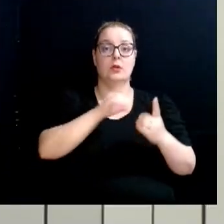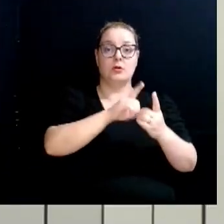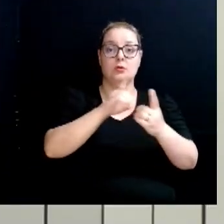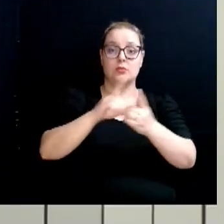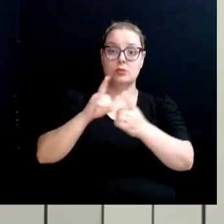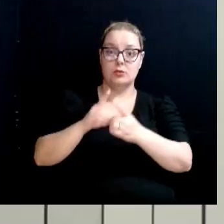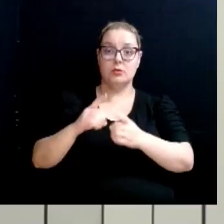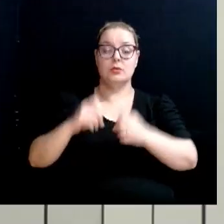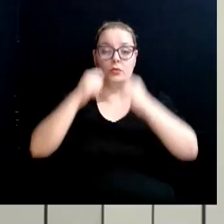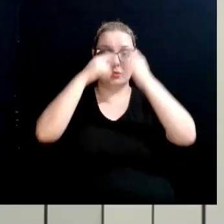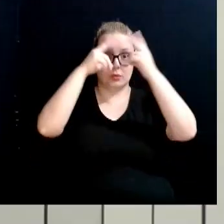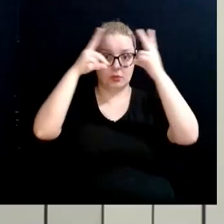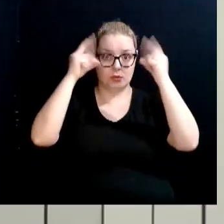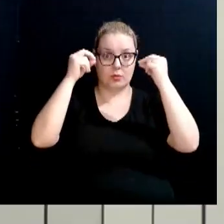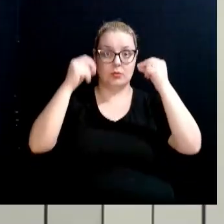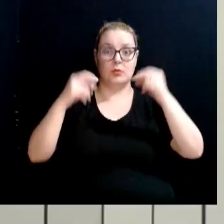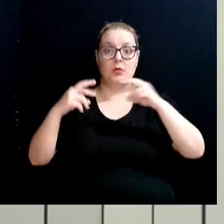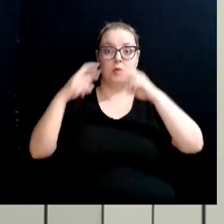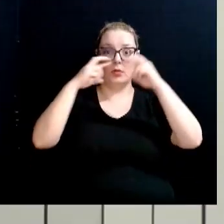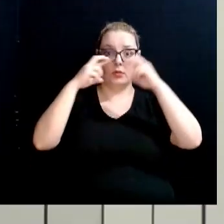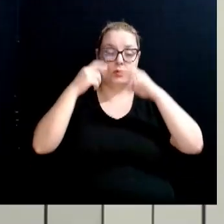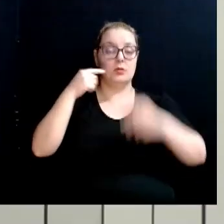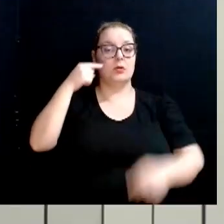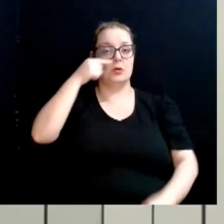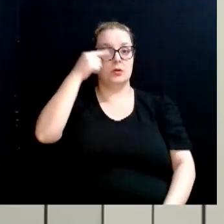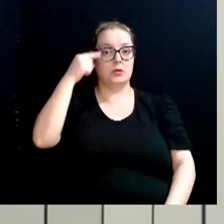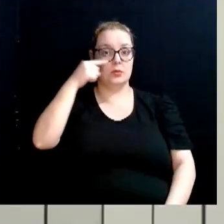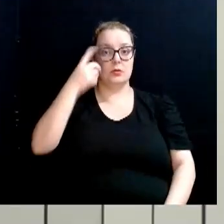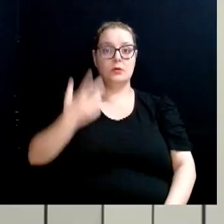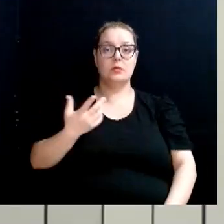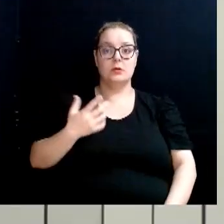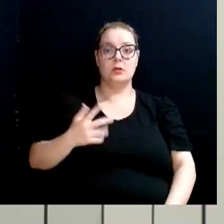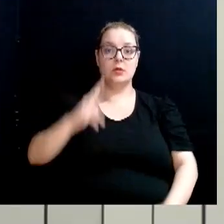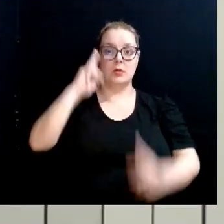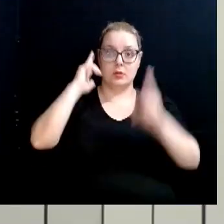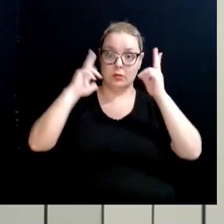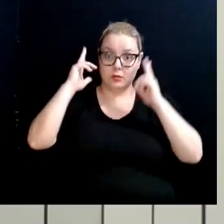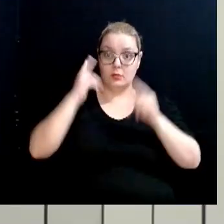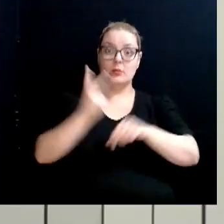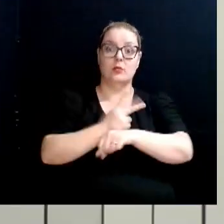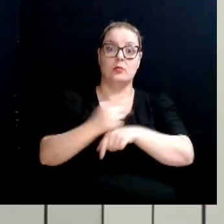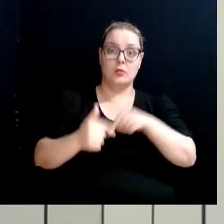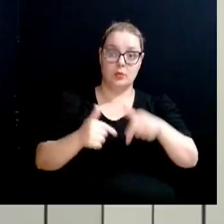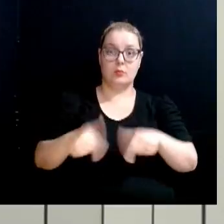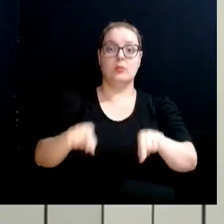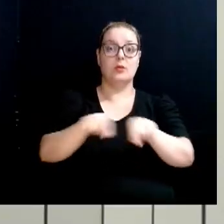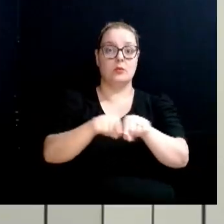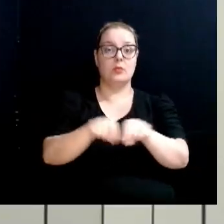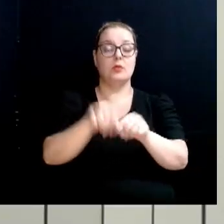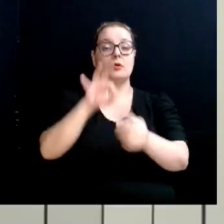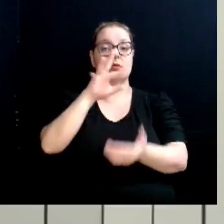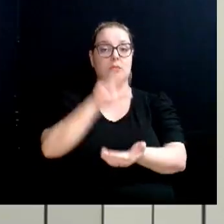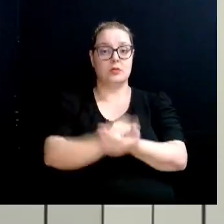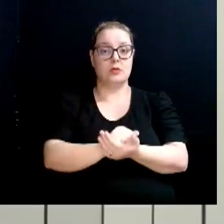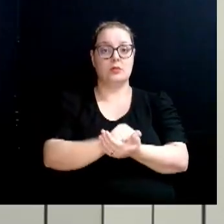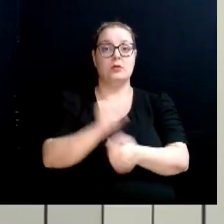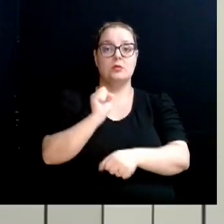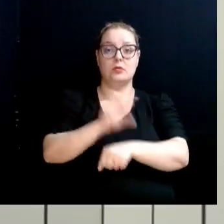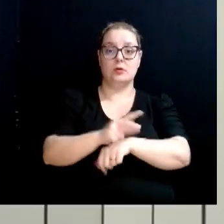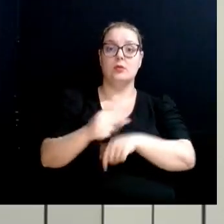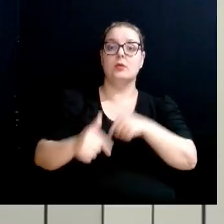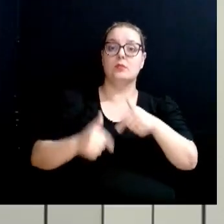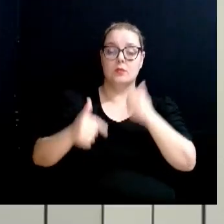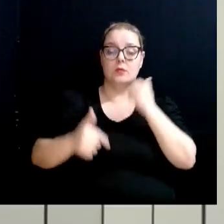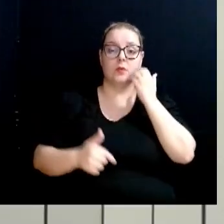enfermagem, exame de vista e corte de cabelo. Para quem procura trabalho, poderá se cadastrar para vagas de emprego com a